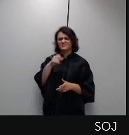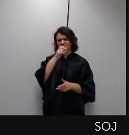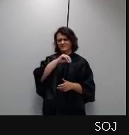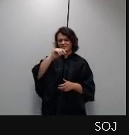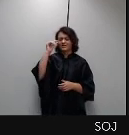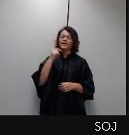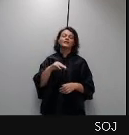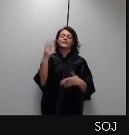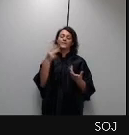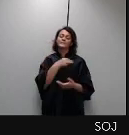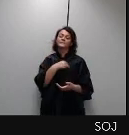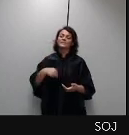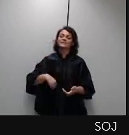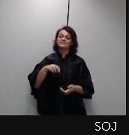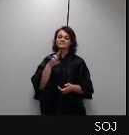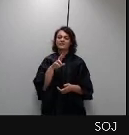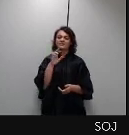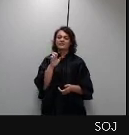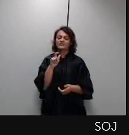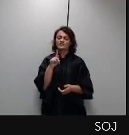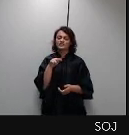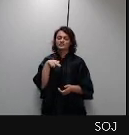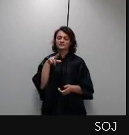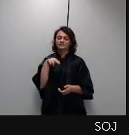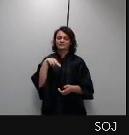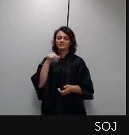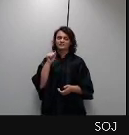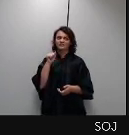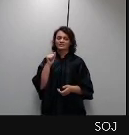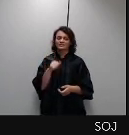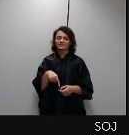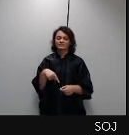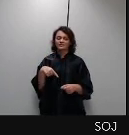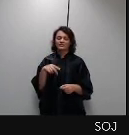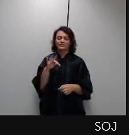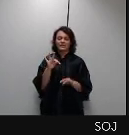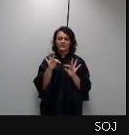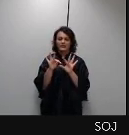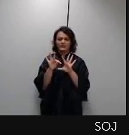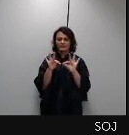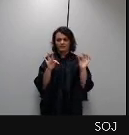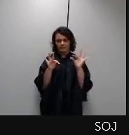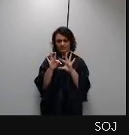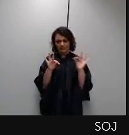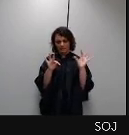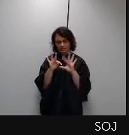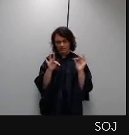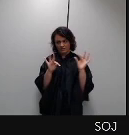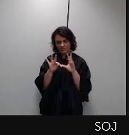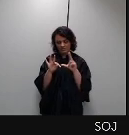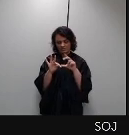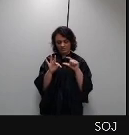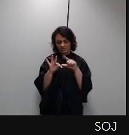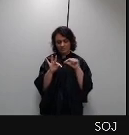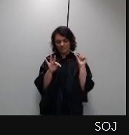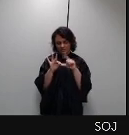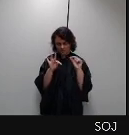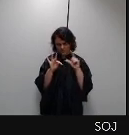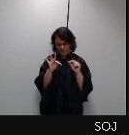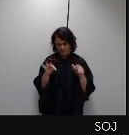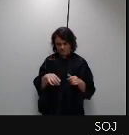na terra cabe concessão de direito real de uso contraprestação pré-inscrição é